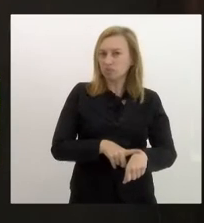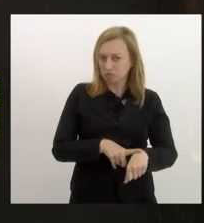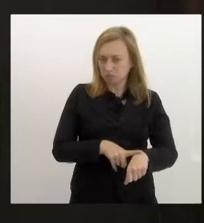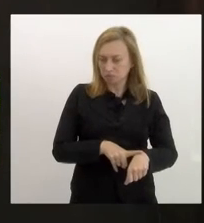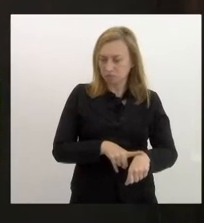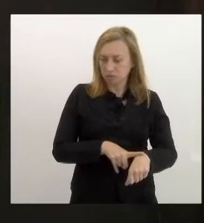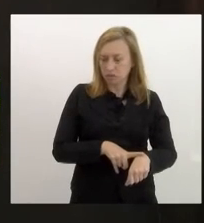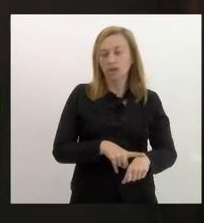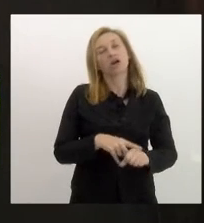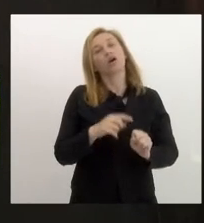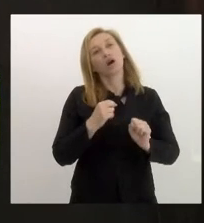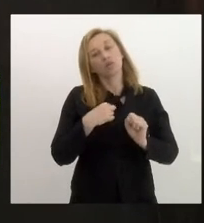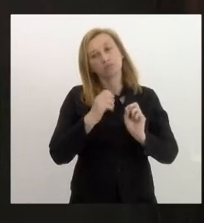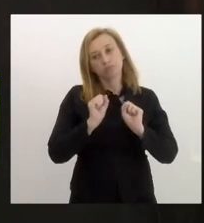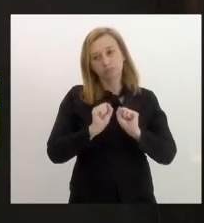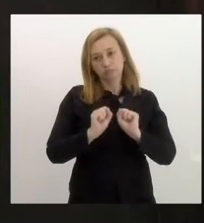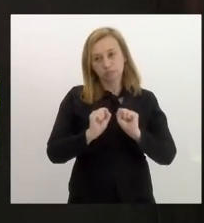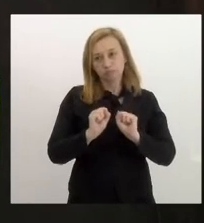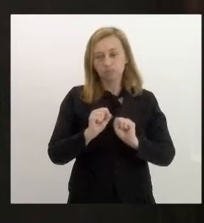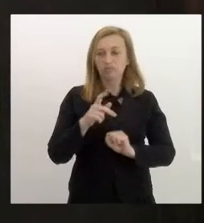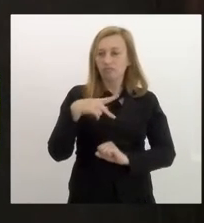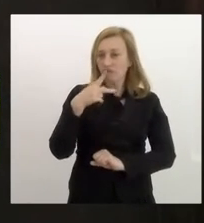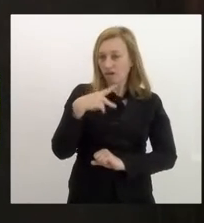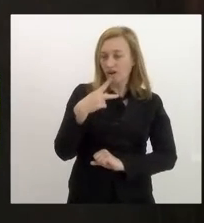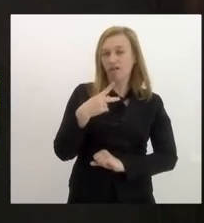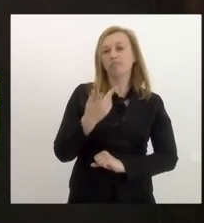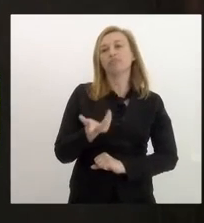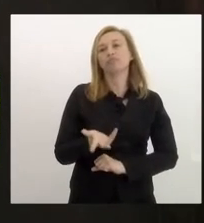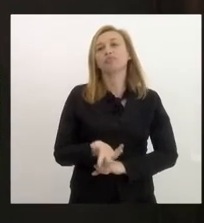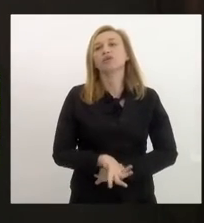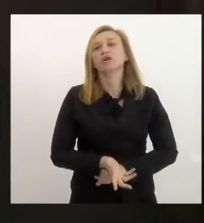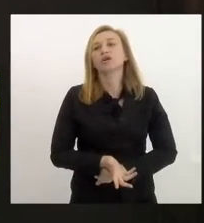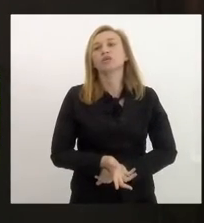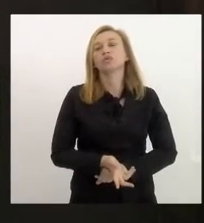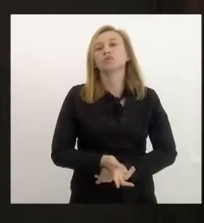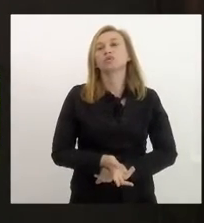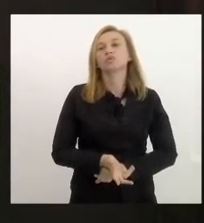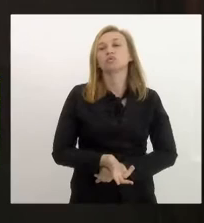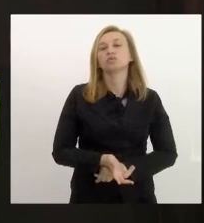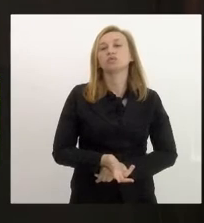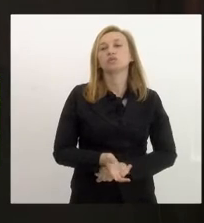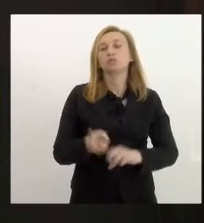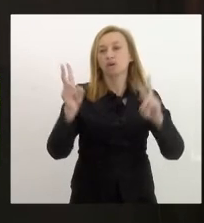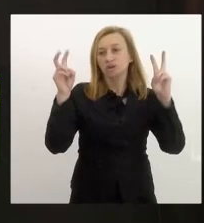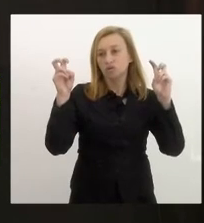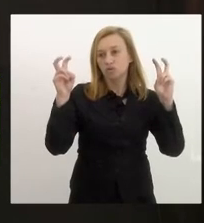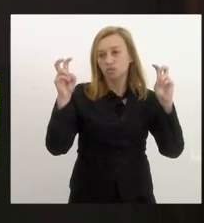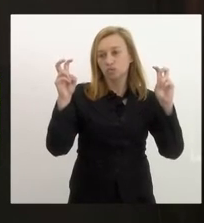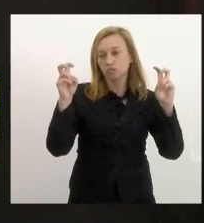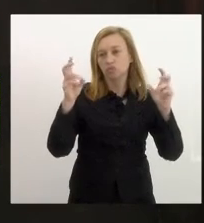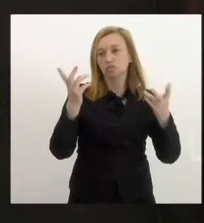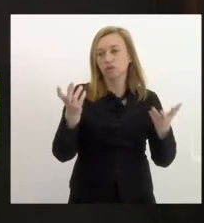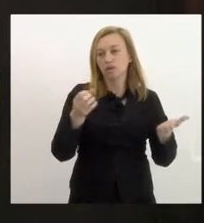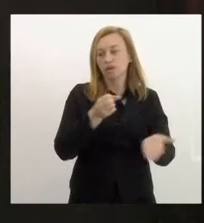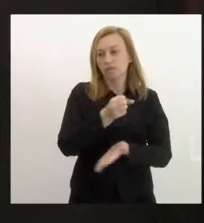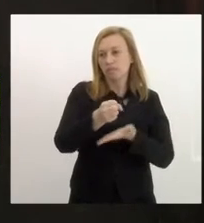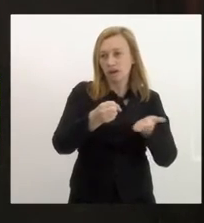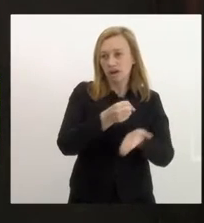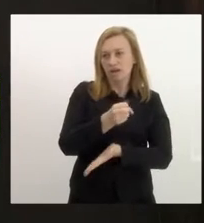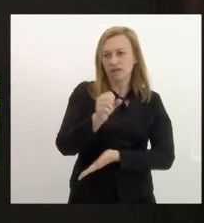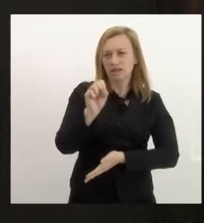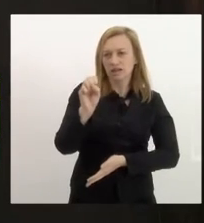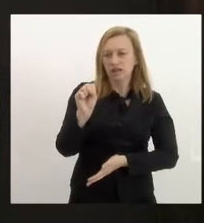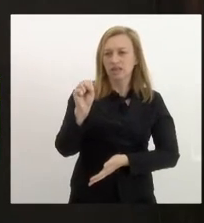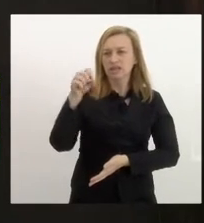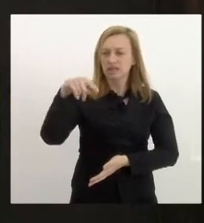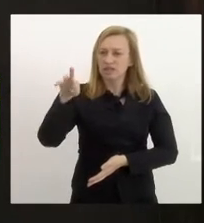para que eu pudesse me debruçar sobre o o cenário base e as ressalvas né porque nosso tempo